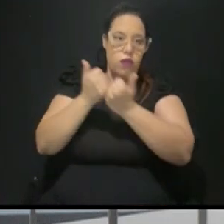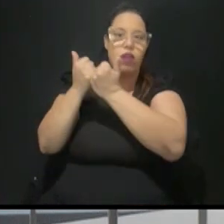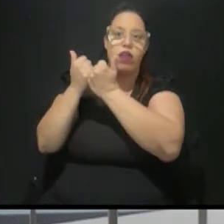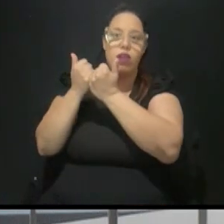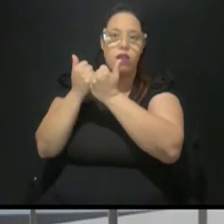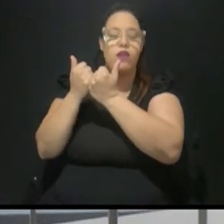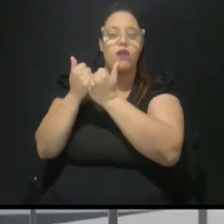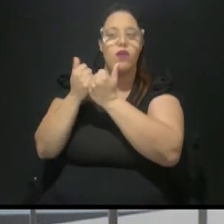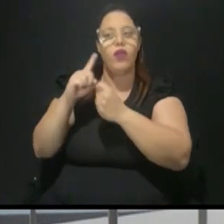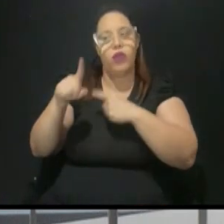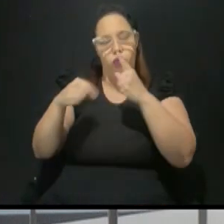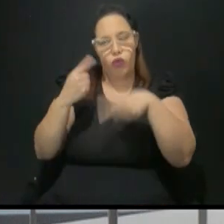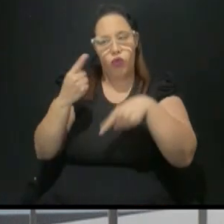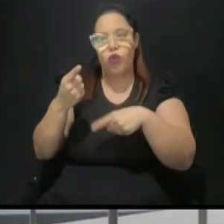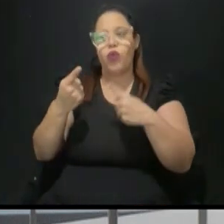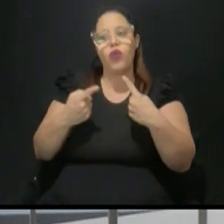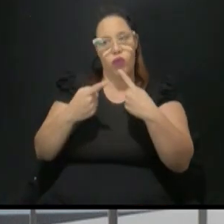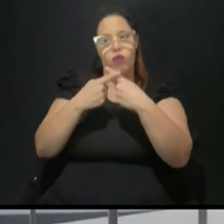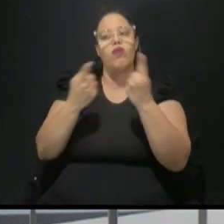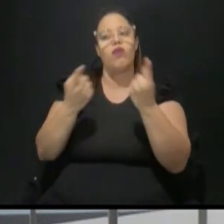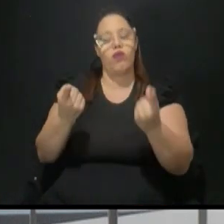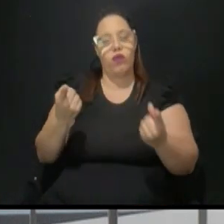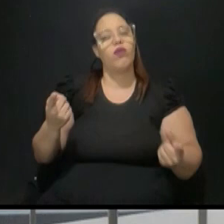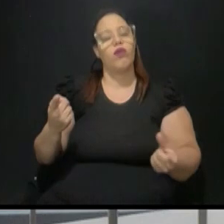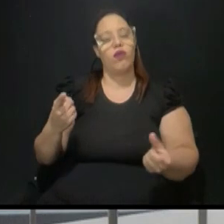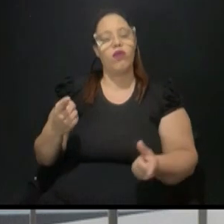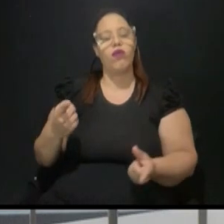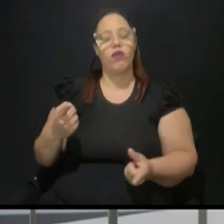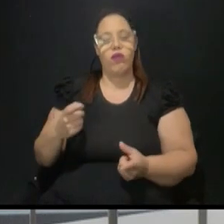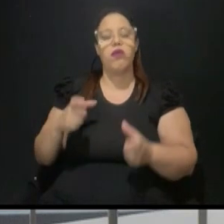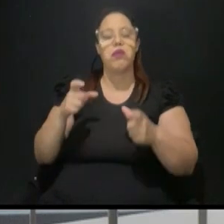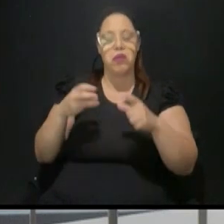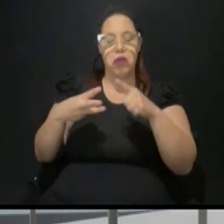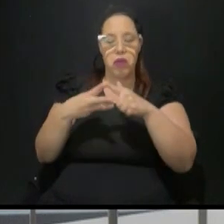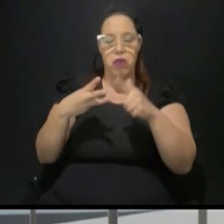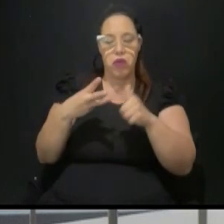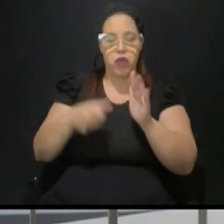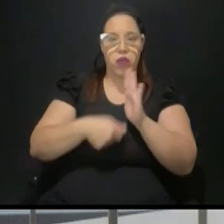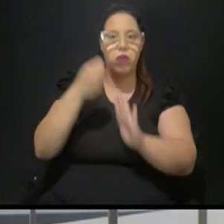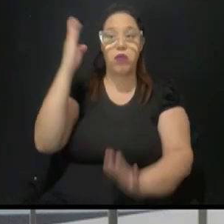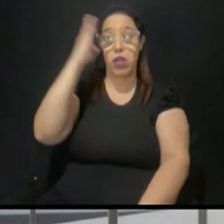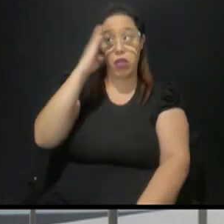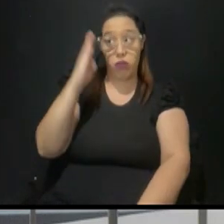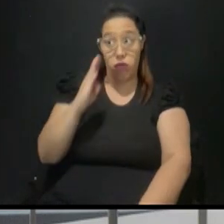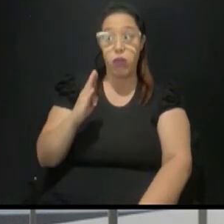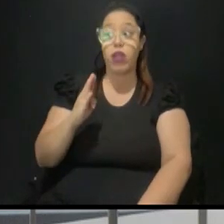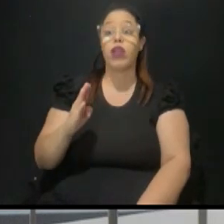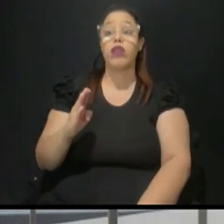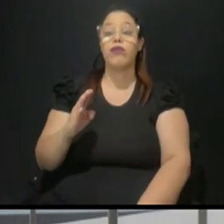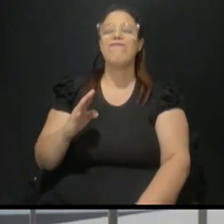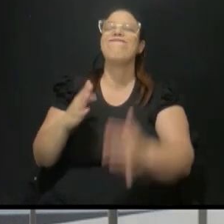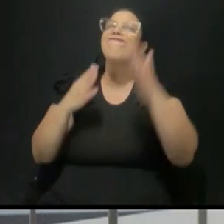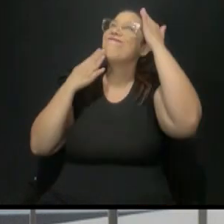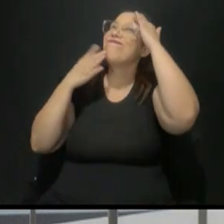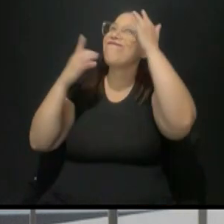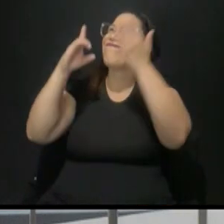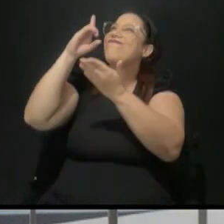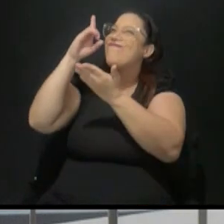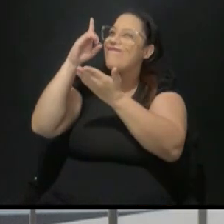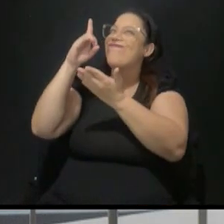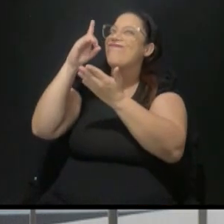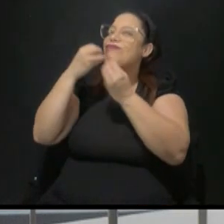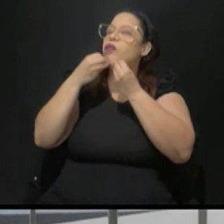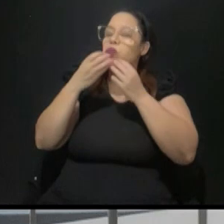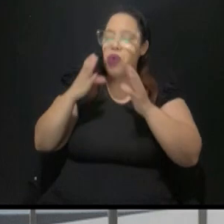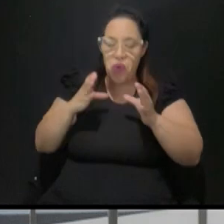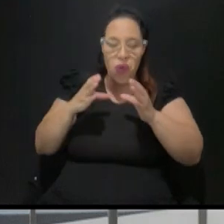torneios. Então a gente está sempre entre os 3 primeiros do Brasil. Graças a Deus a gente tem uma boa equipe